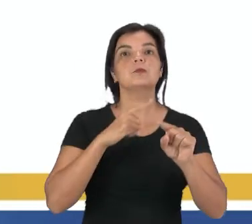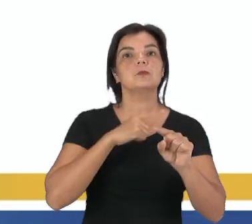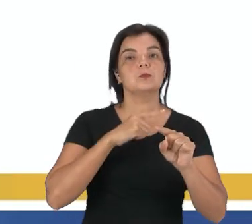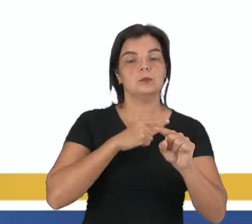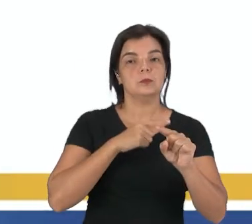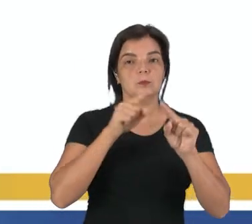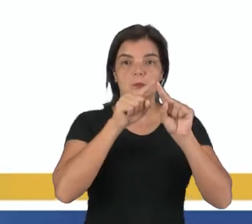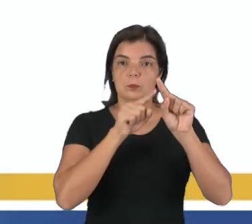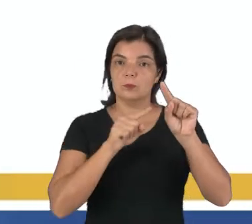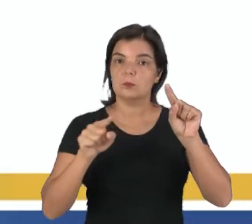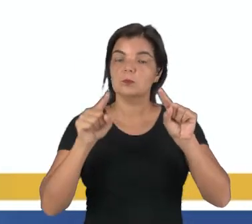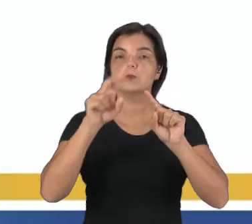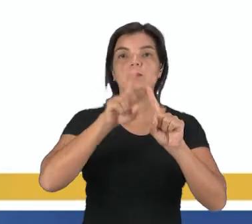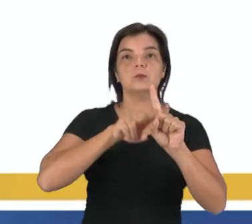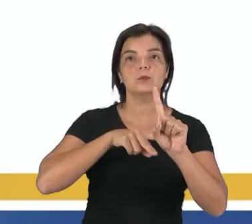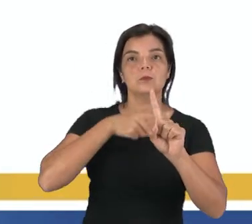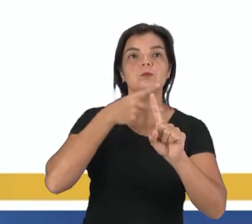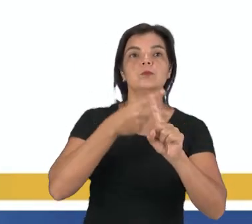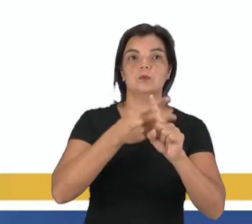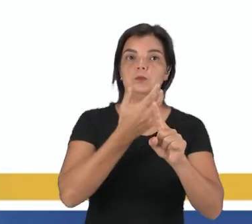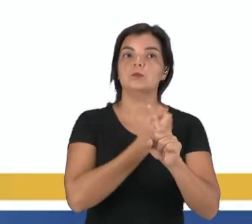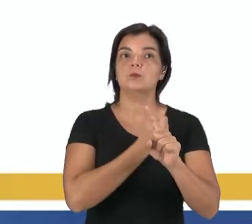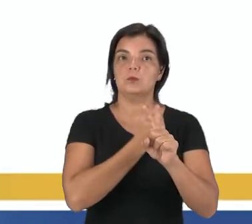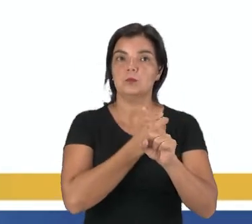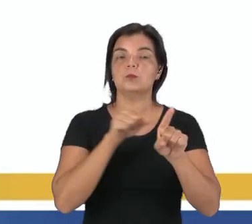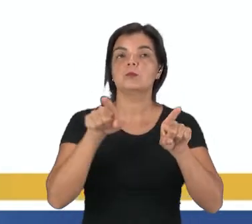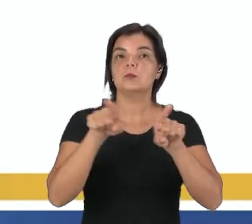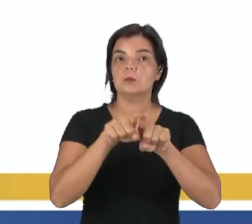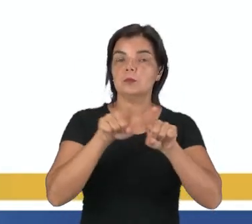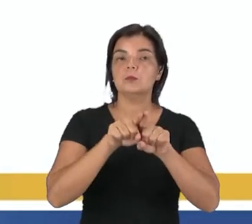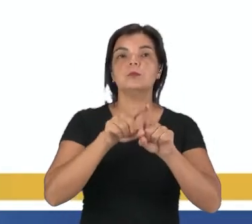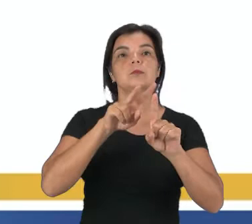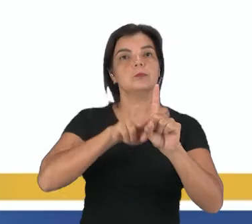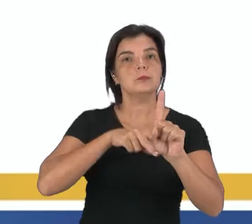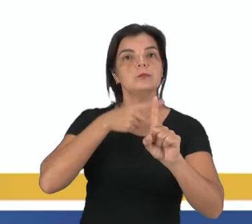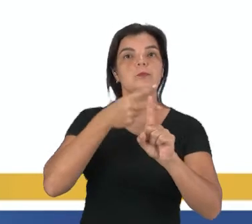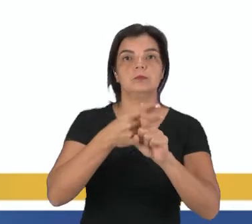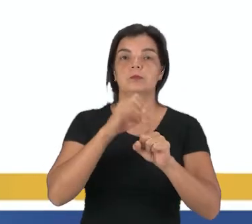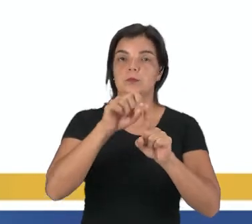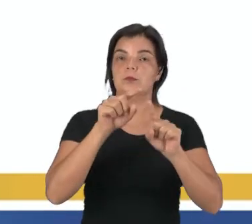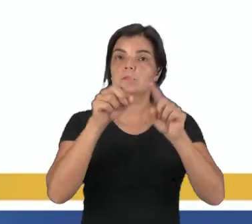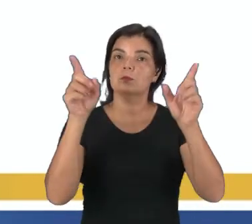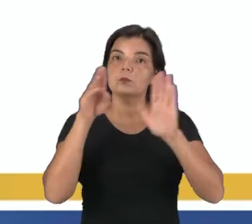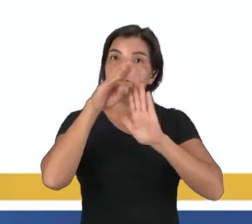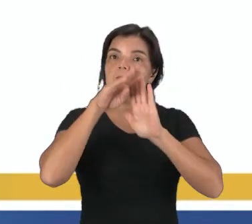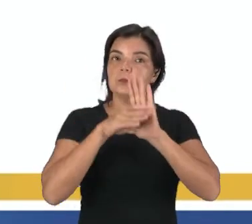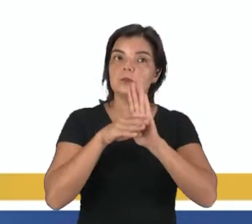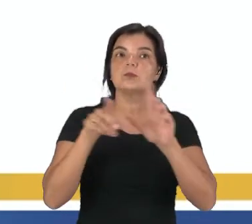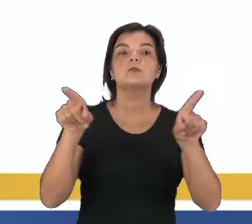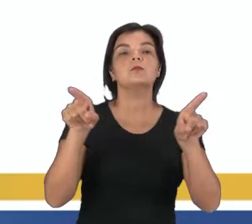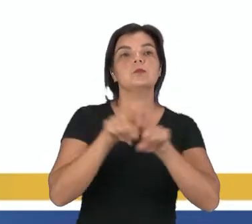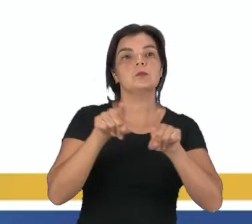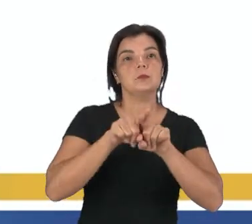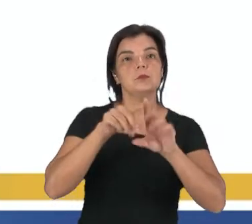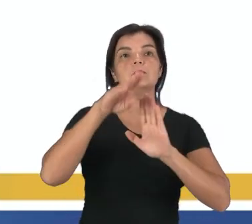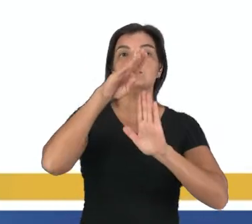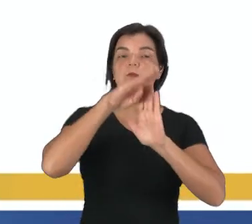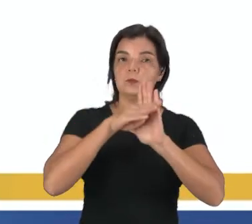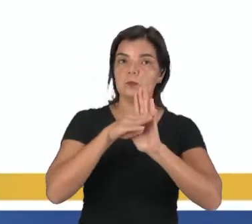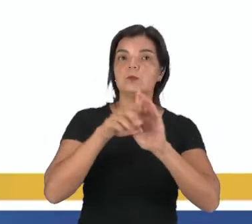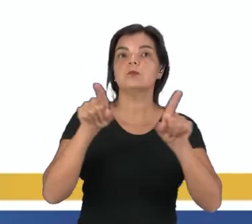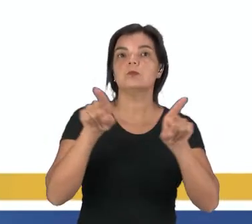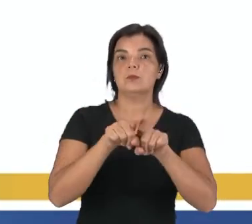que, se suas medidas do lado dobrar, o valor do perímetro dobrará também. Se as medidas do lado forem reduzidas na metade,